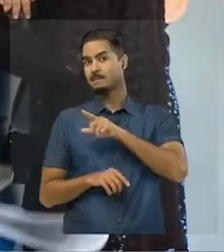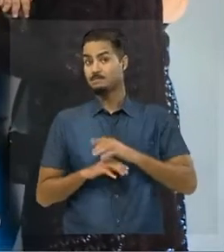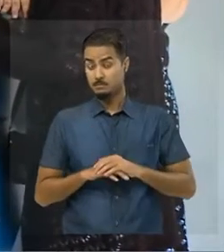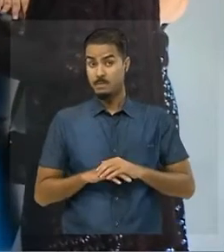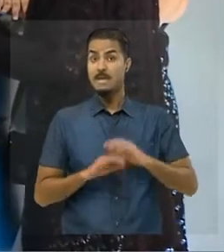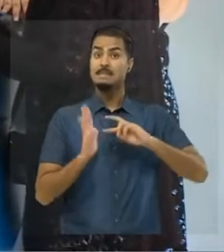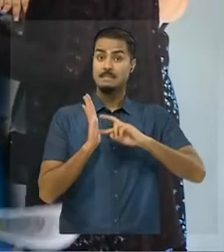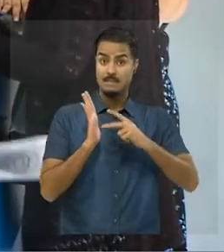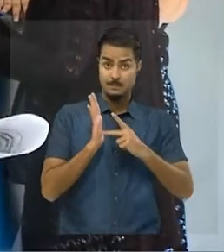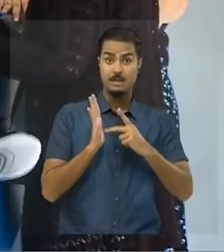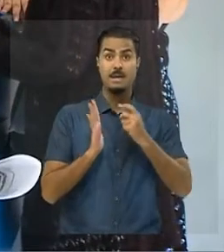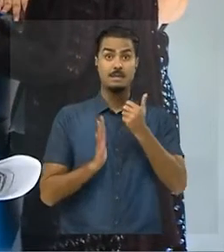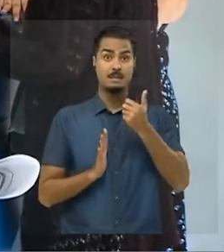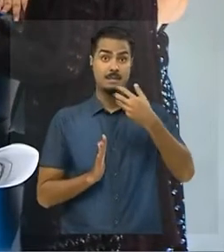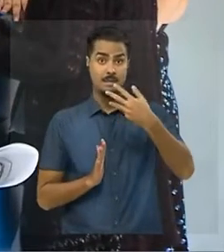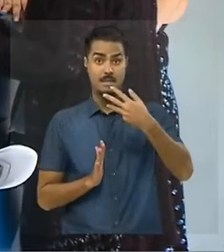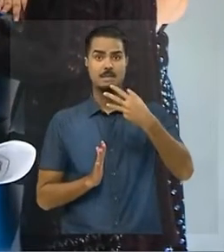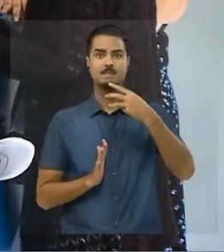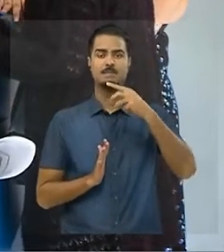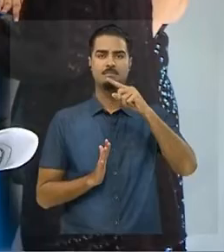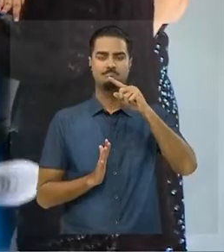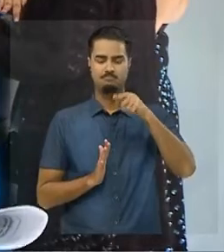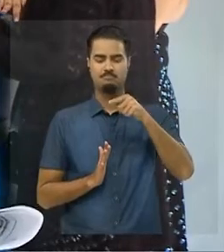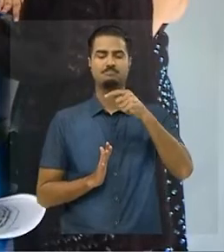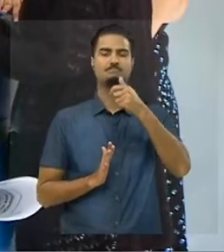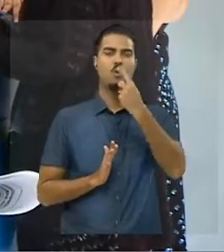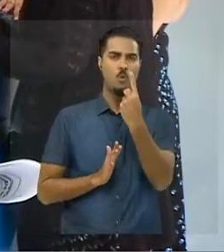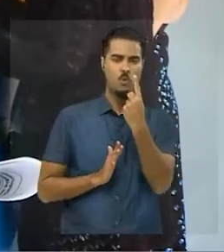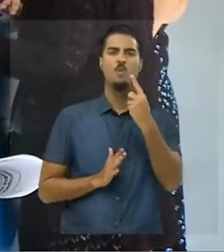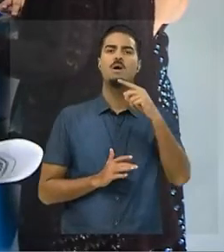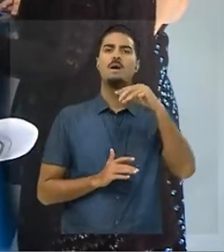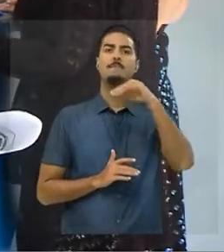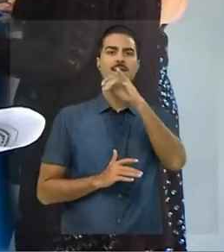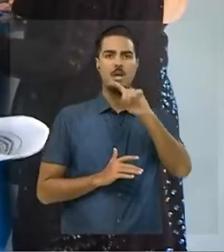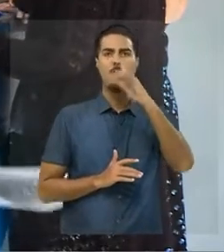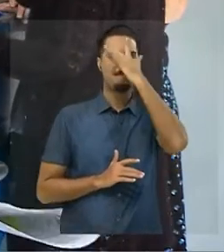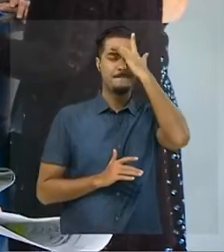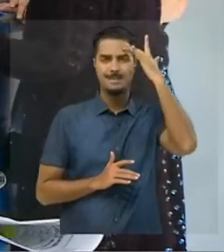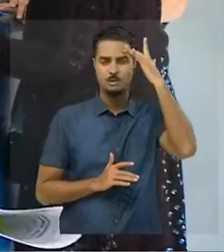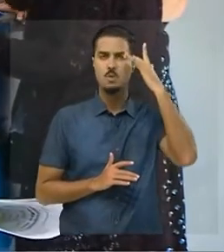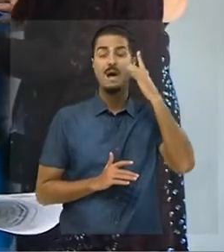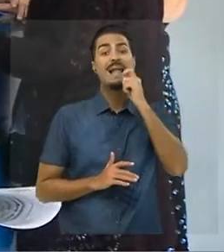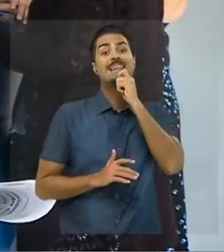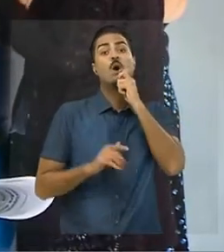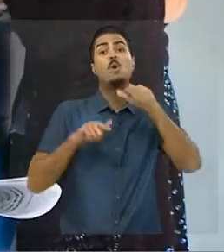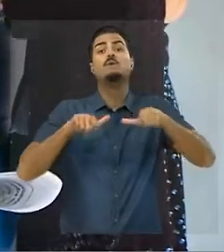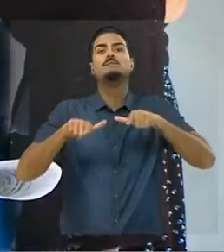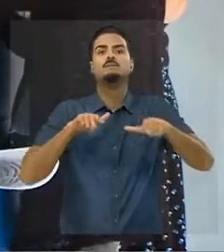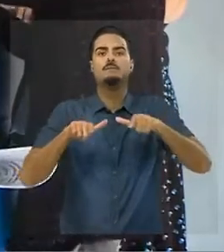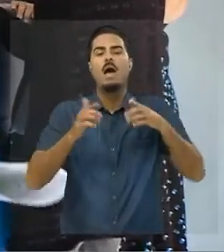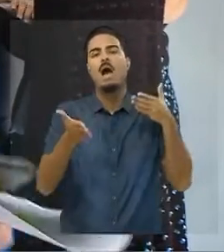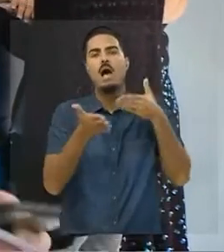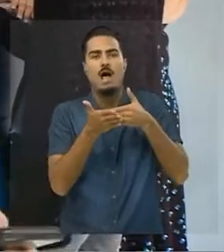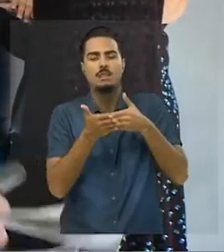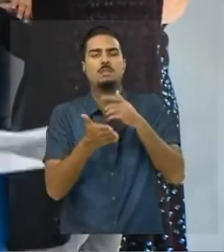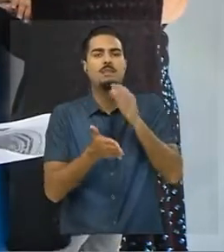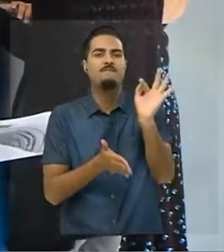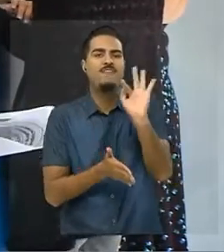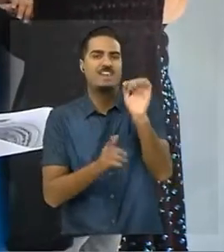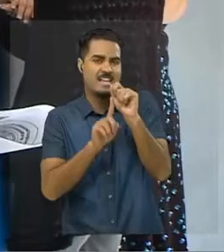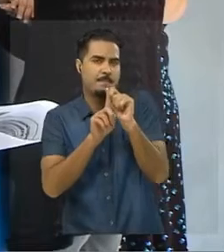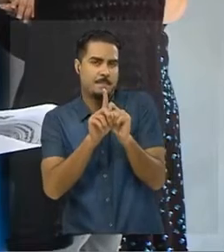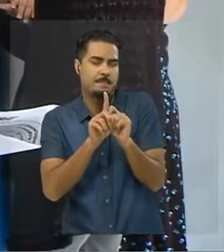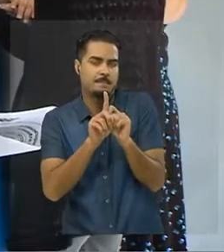que 13 milhões e 100 mil pessoas estavam desempregadas até o final de fevereiro. A população